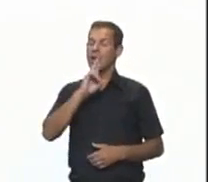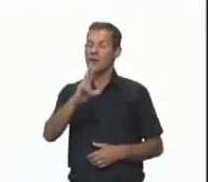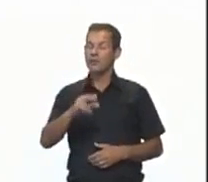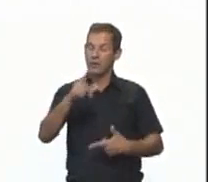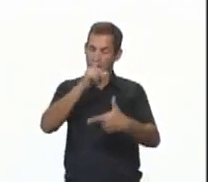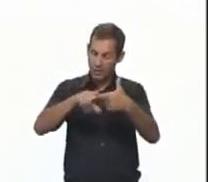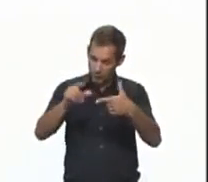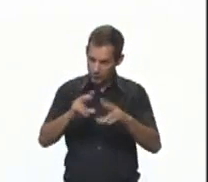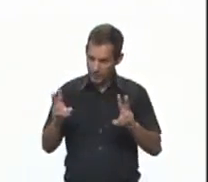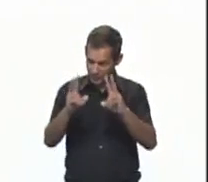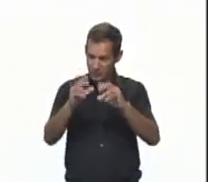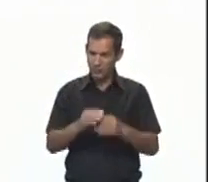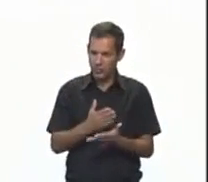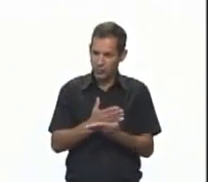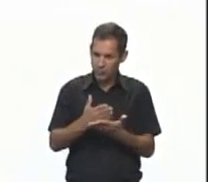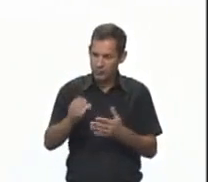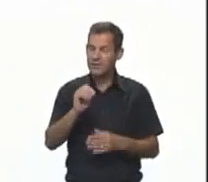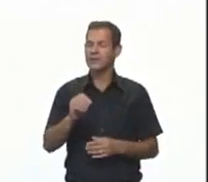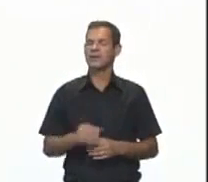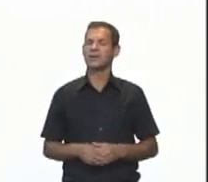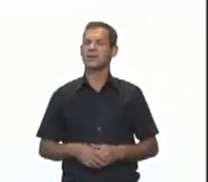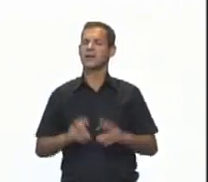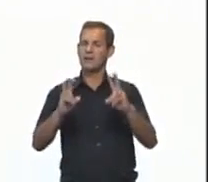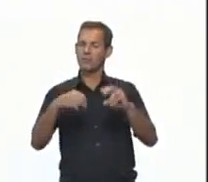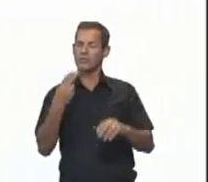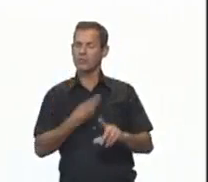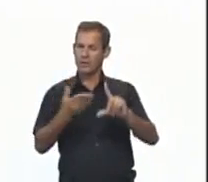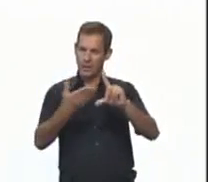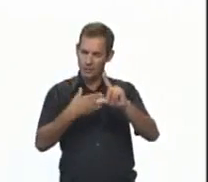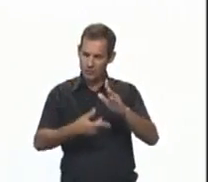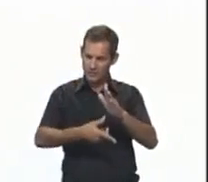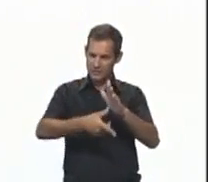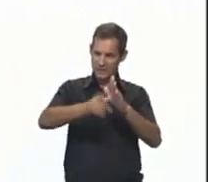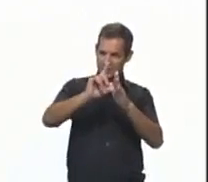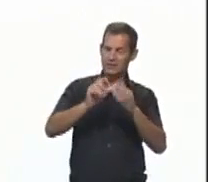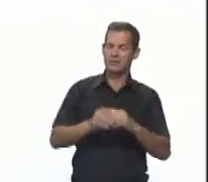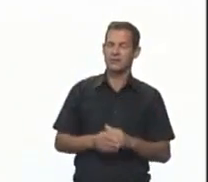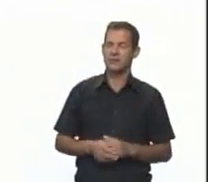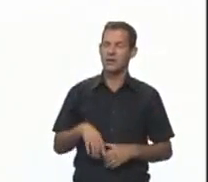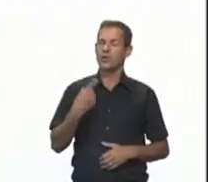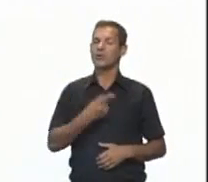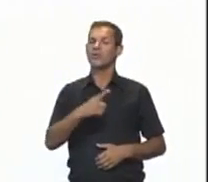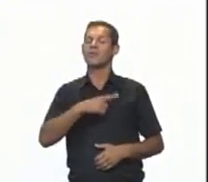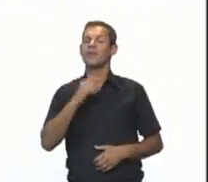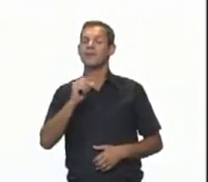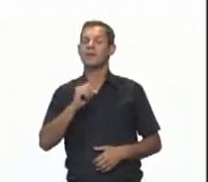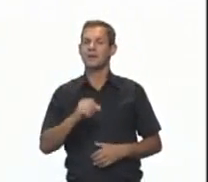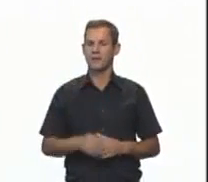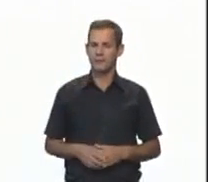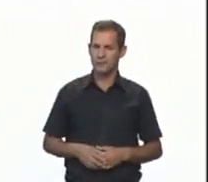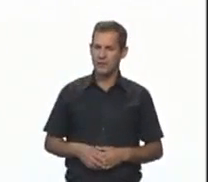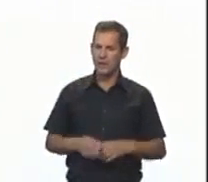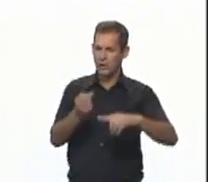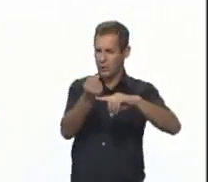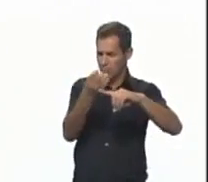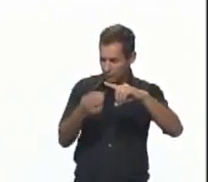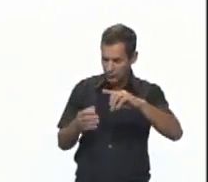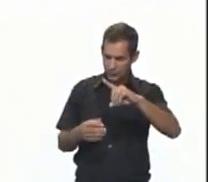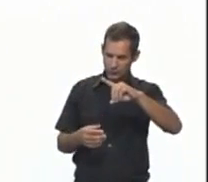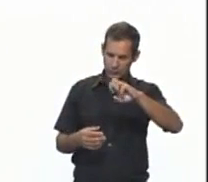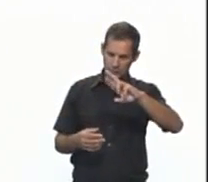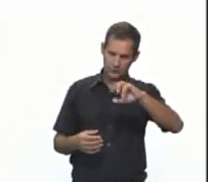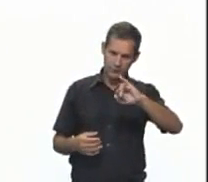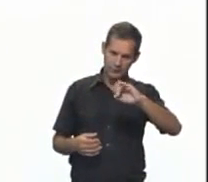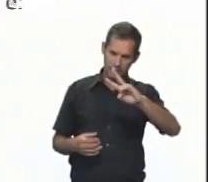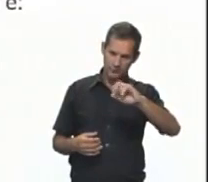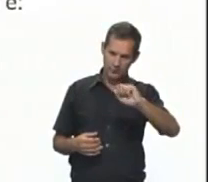Resolver um problema de valor inicial, que foi tema da nossa aula anterior. Então, nós temos ali uma função derivada, né, como